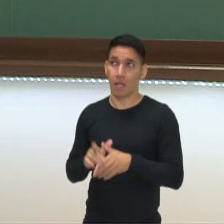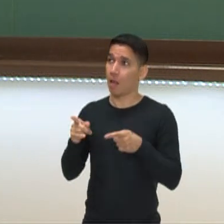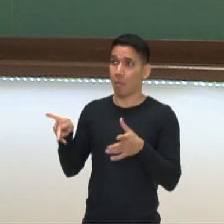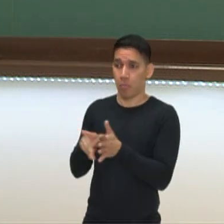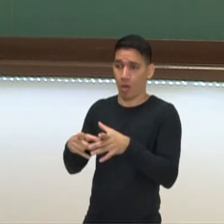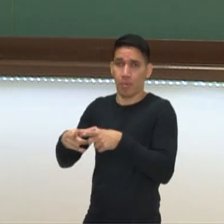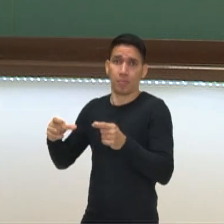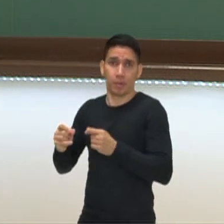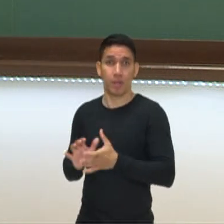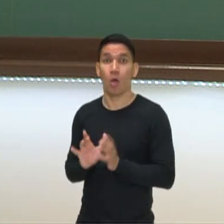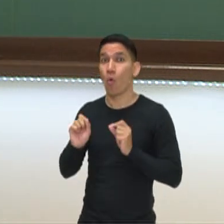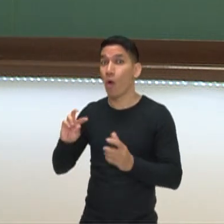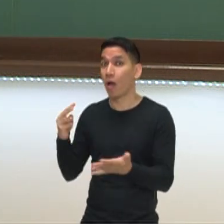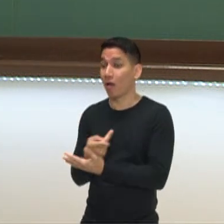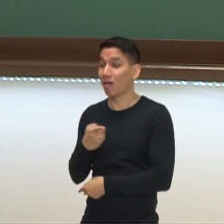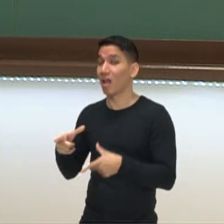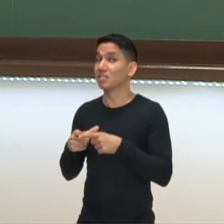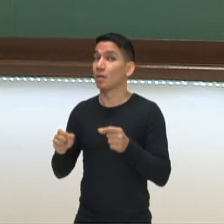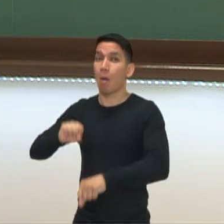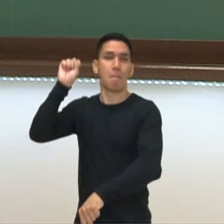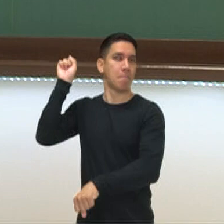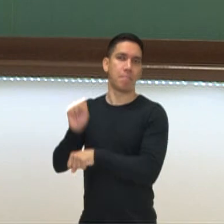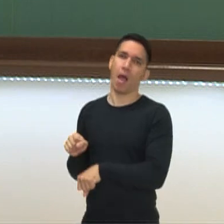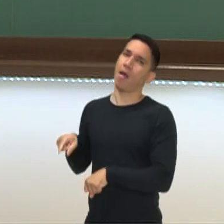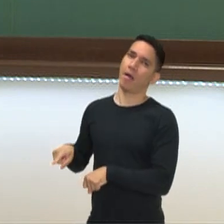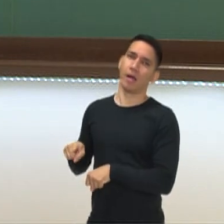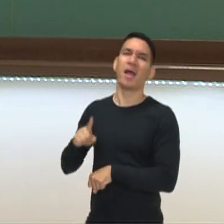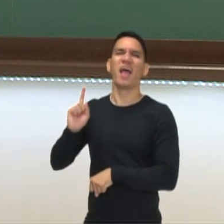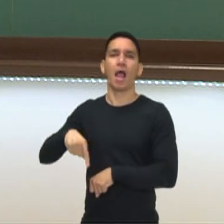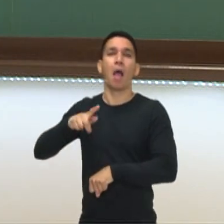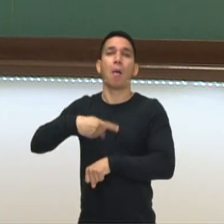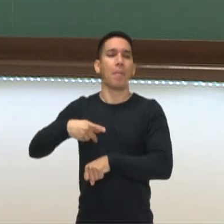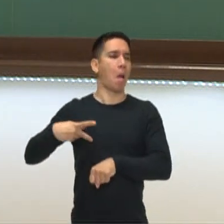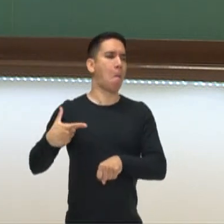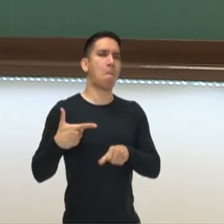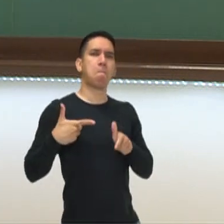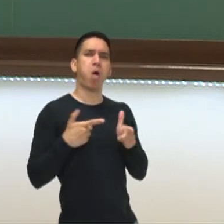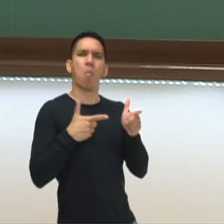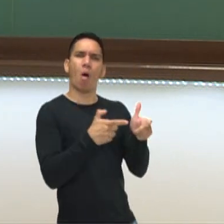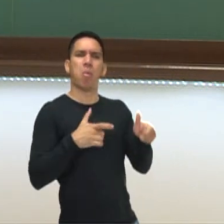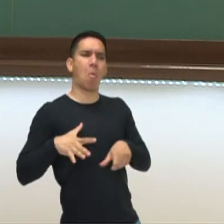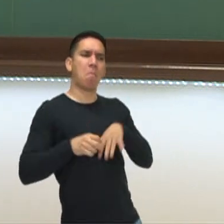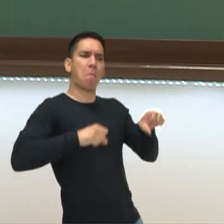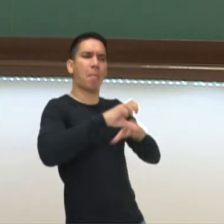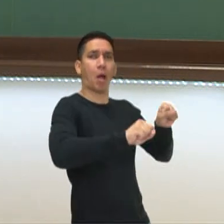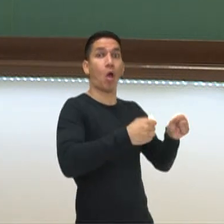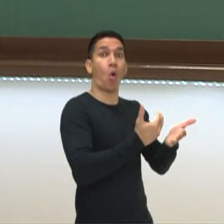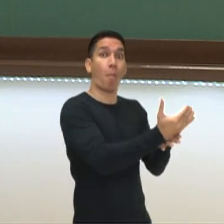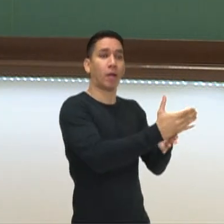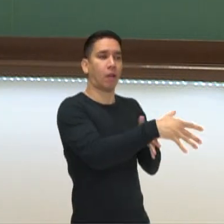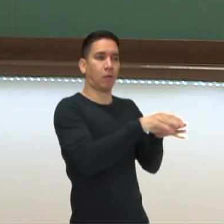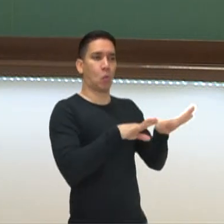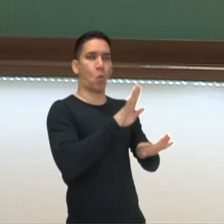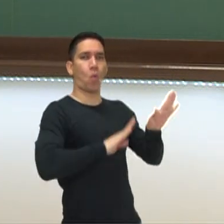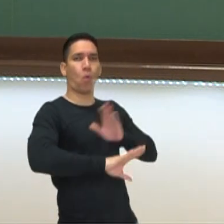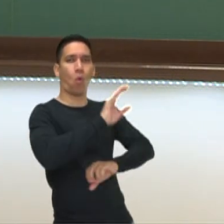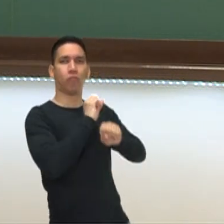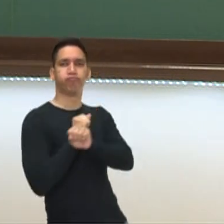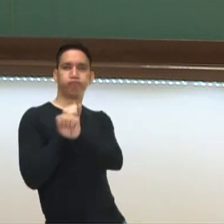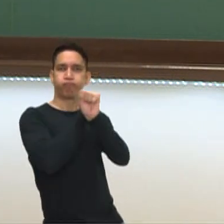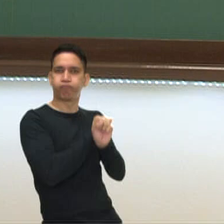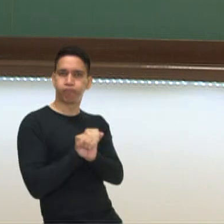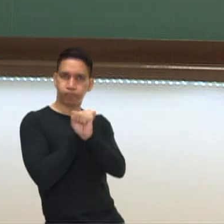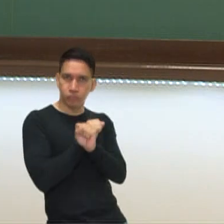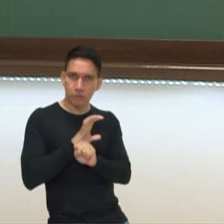Tá? Aqui, o Japão ele para de ser, então, uma nação que está atacando, que está avançando, e ele começa a recuar. A guerra dele começa a